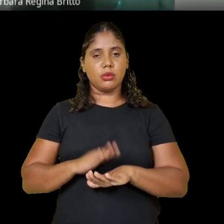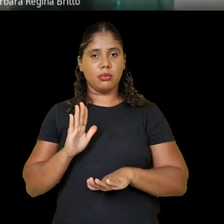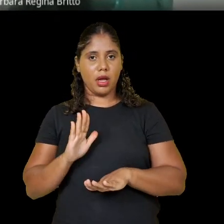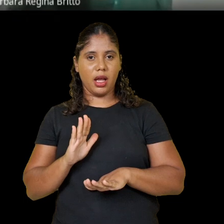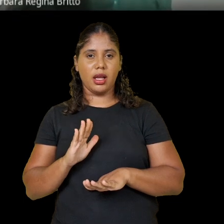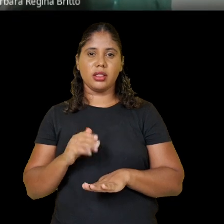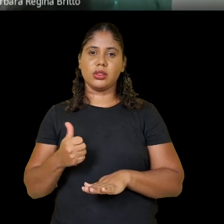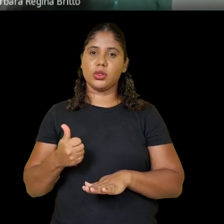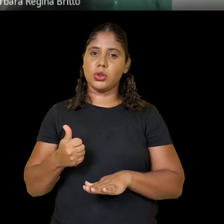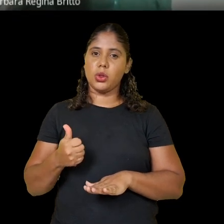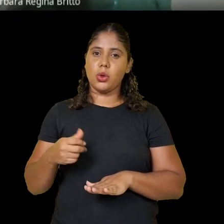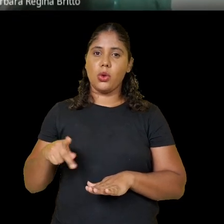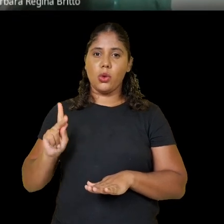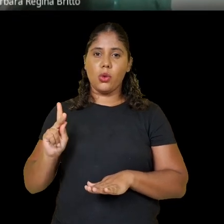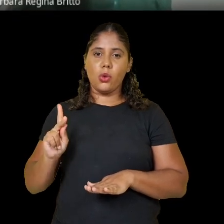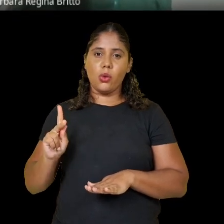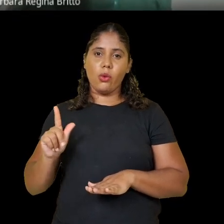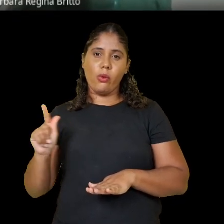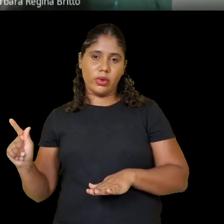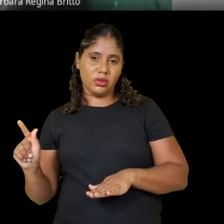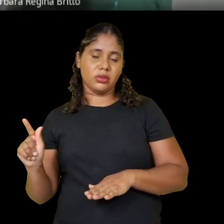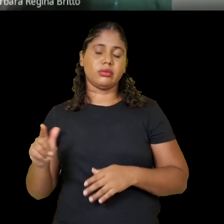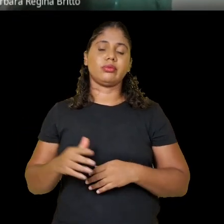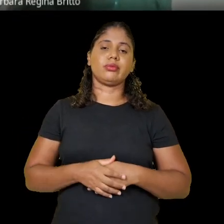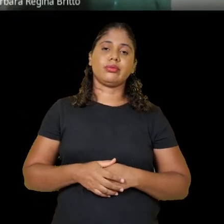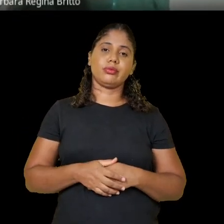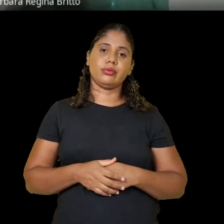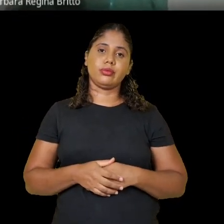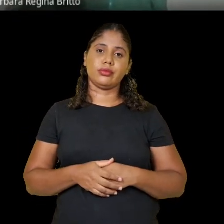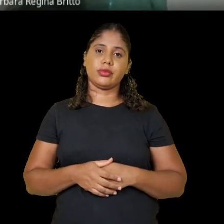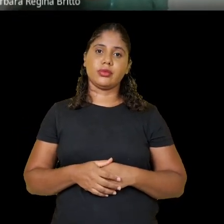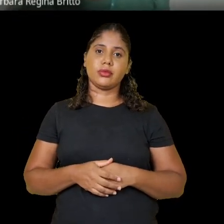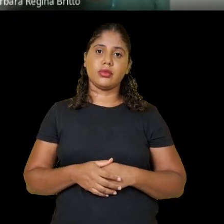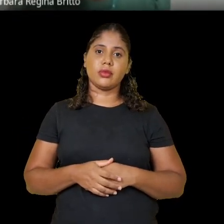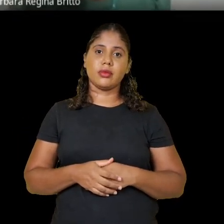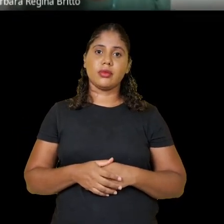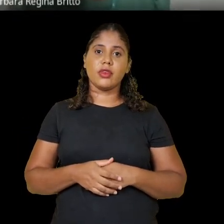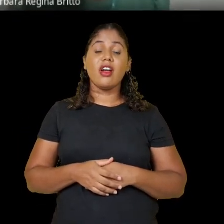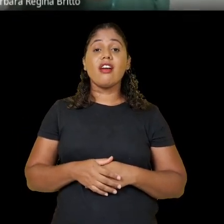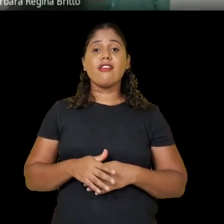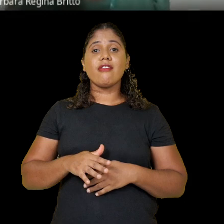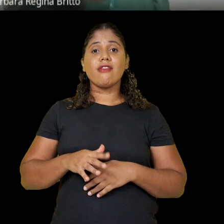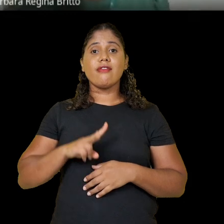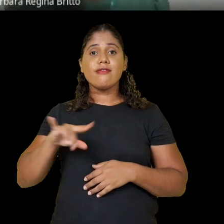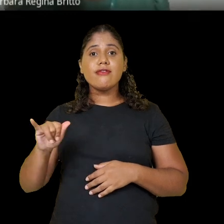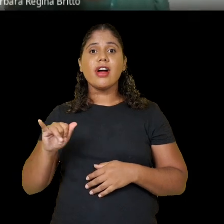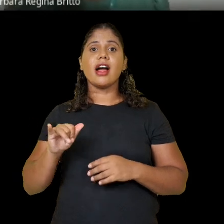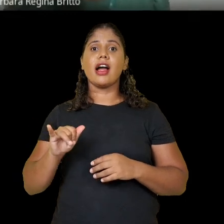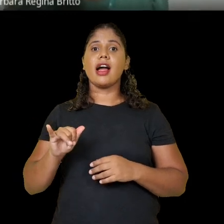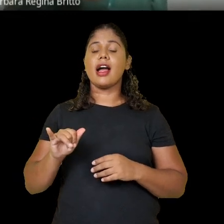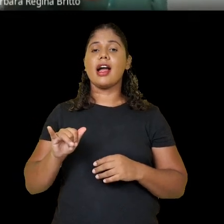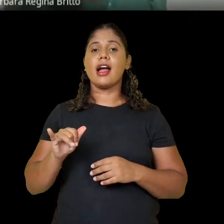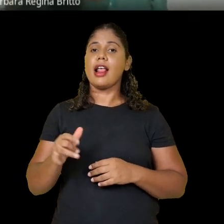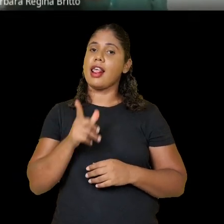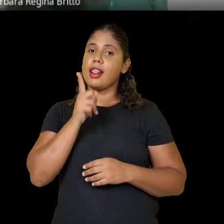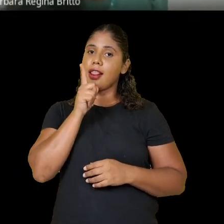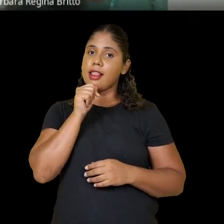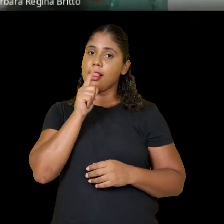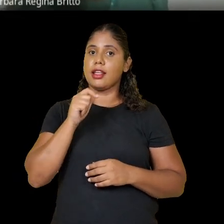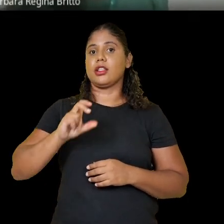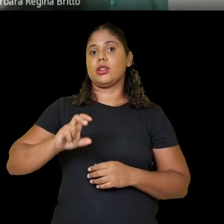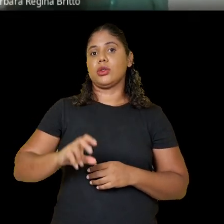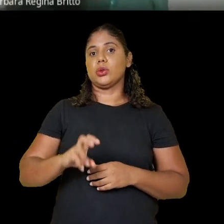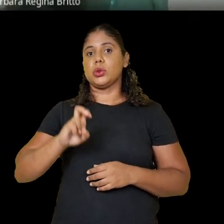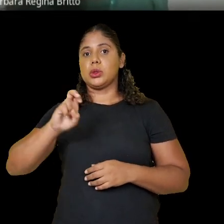em torno aí de 1,2 kg, né? Ele vai suportar aí 5 litros, mais ou menos, no seu